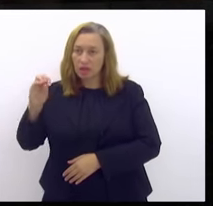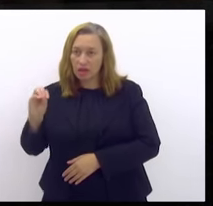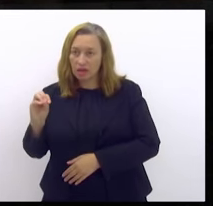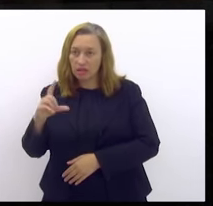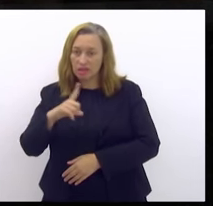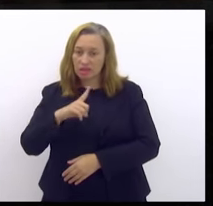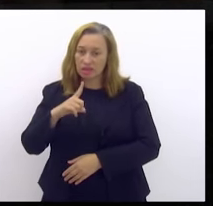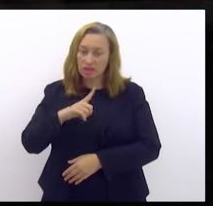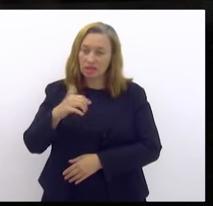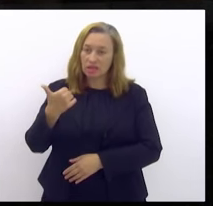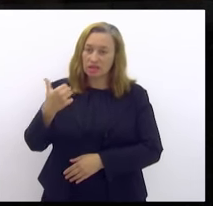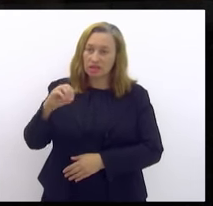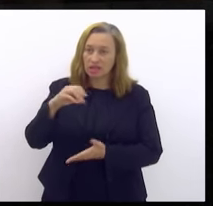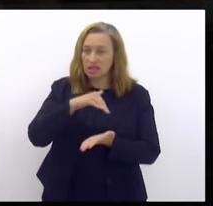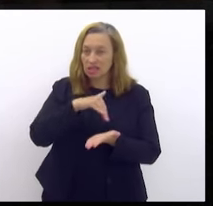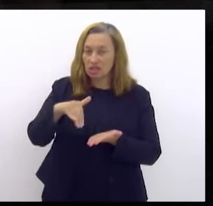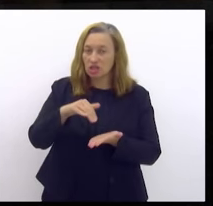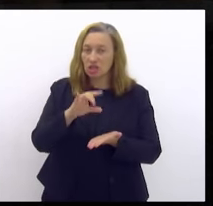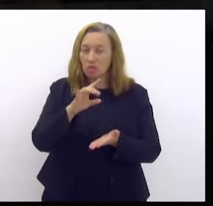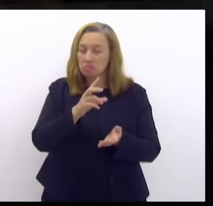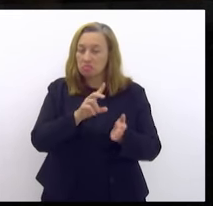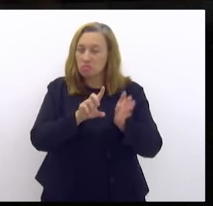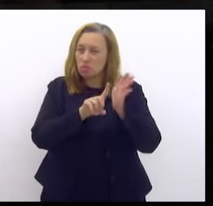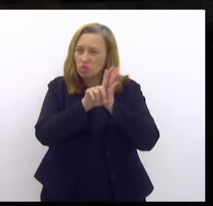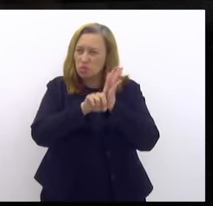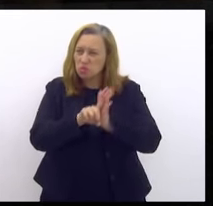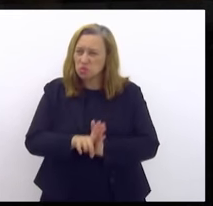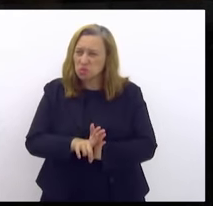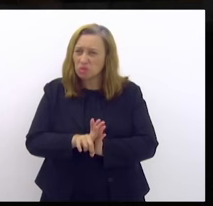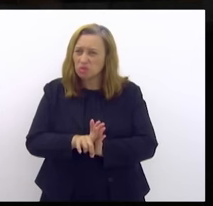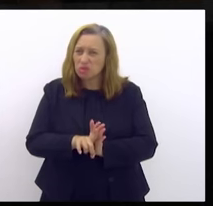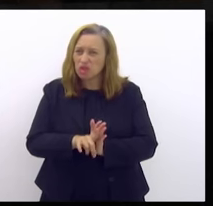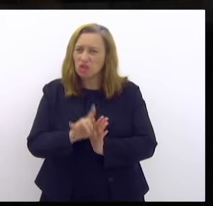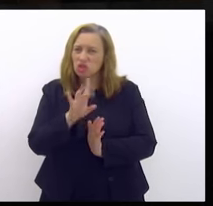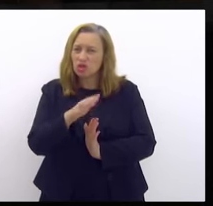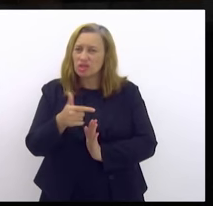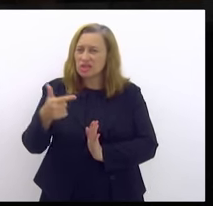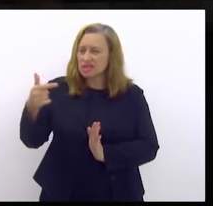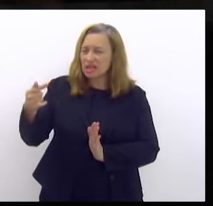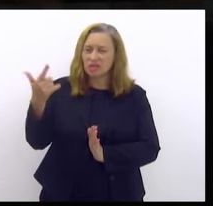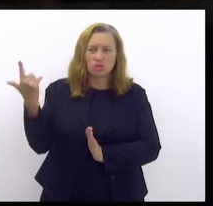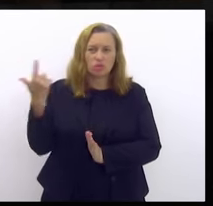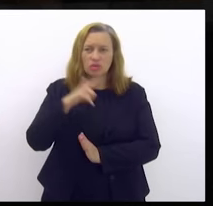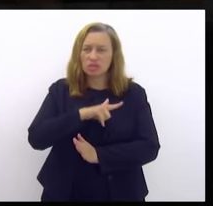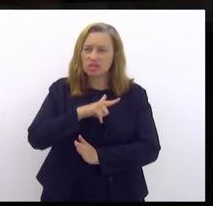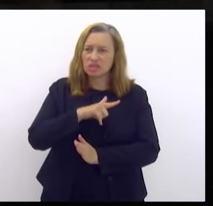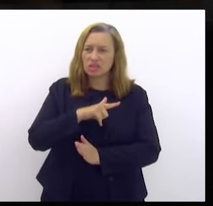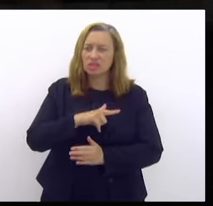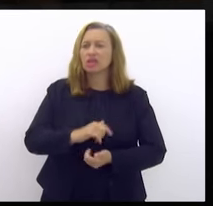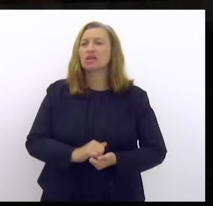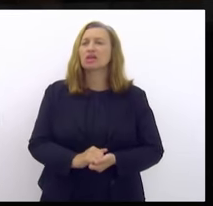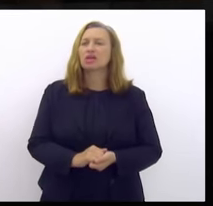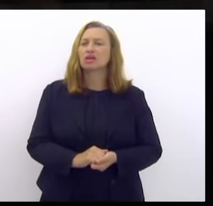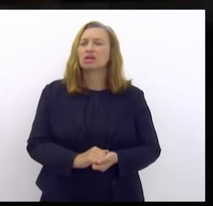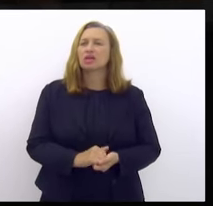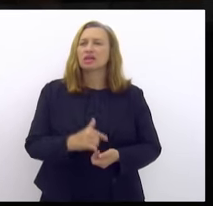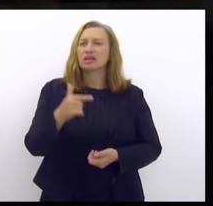consegui levantar, por baixo, 7 delas. É a bagatela de